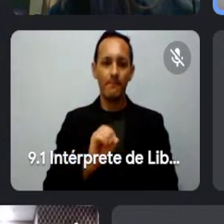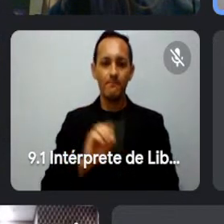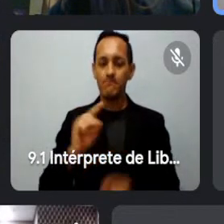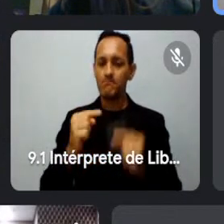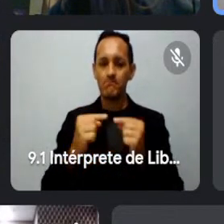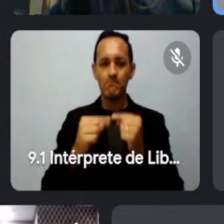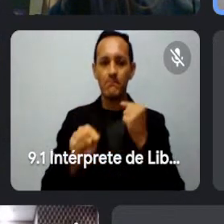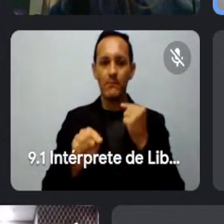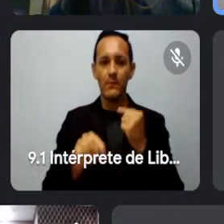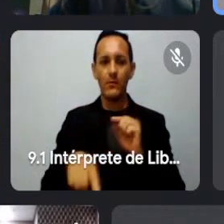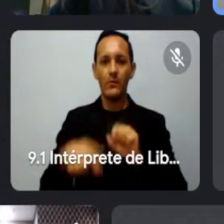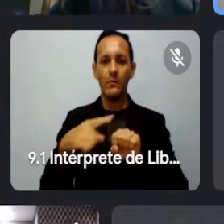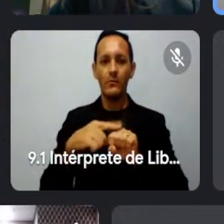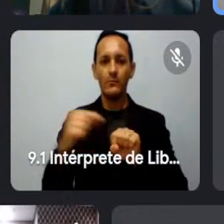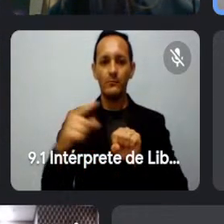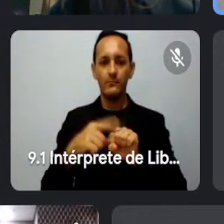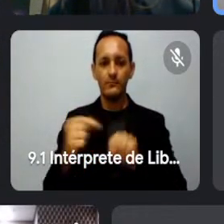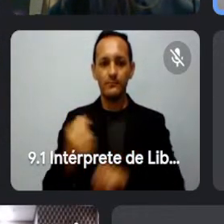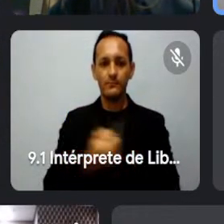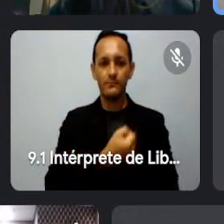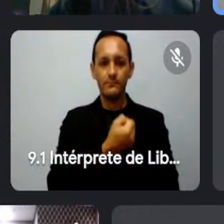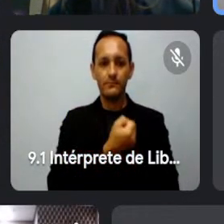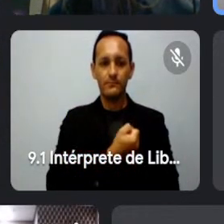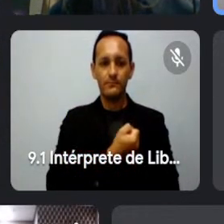na pelo artigo